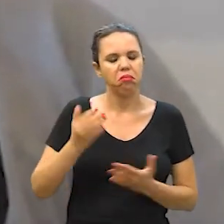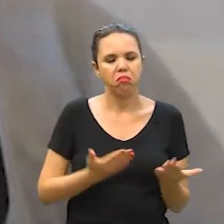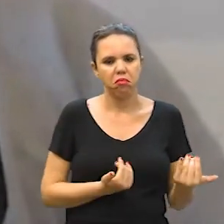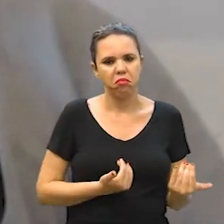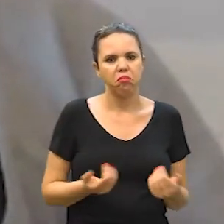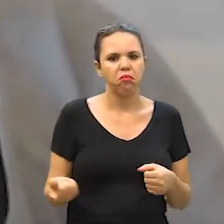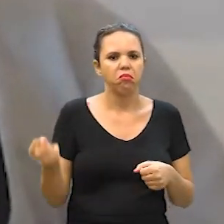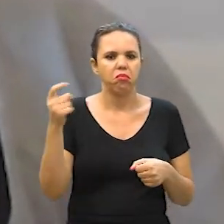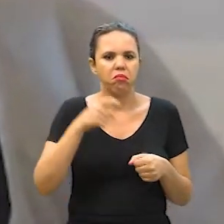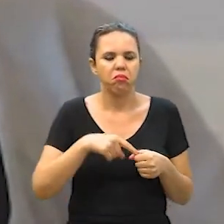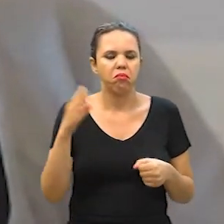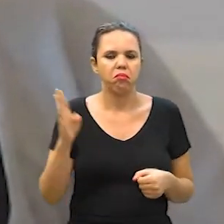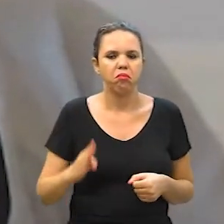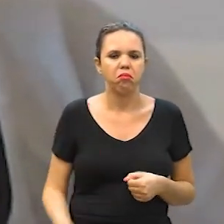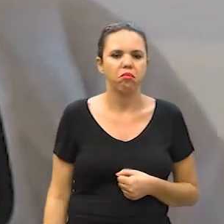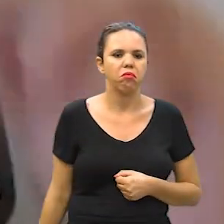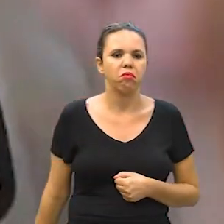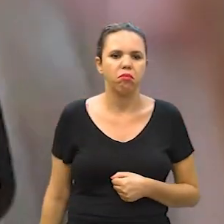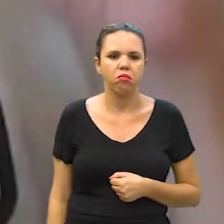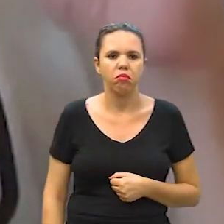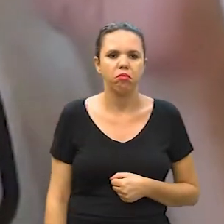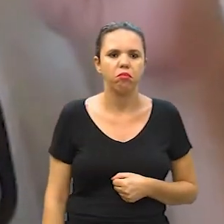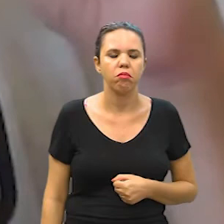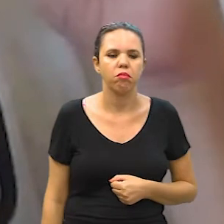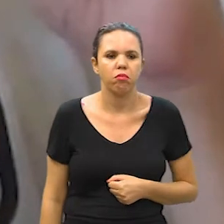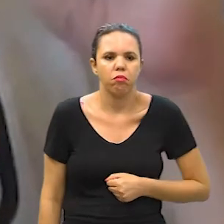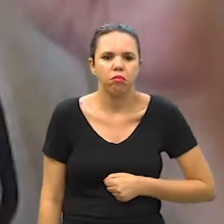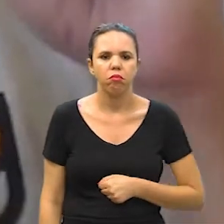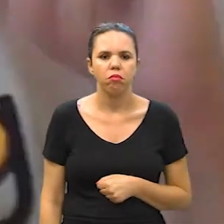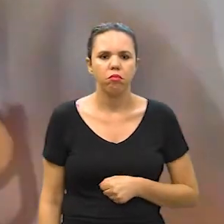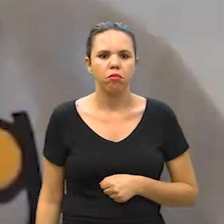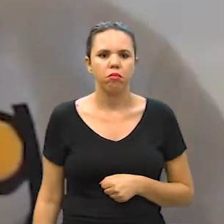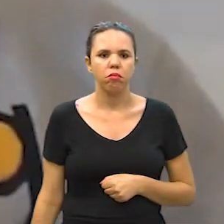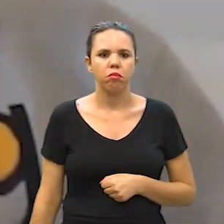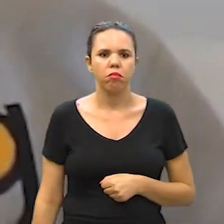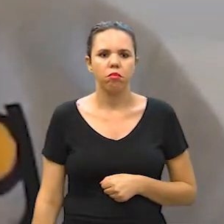jovem retorna ao Brasil, este